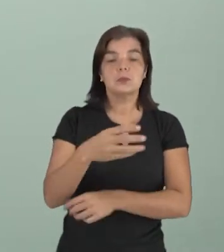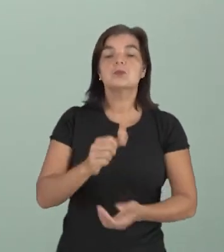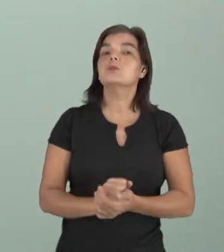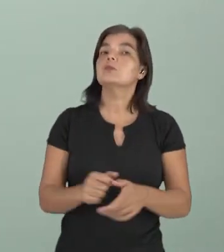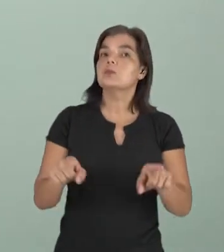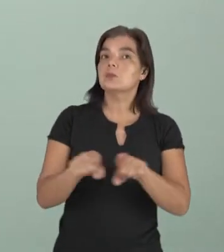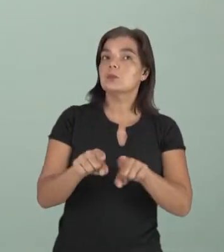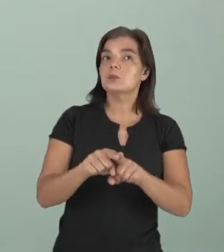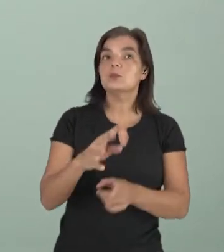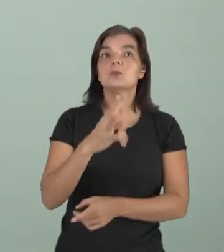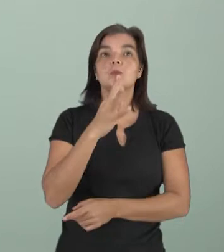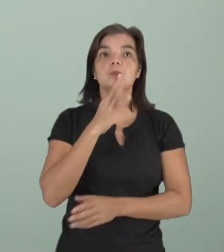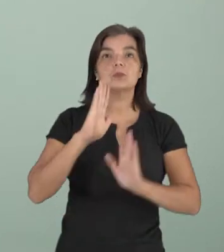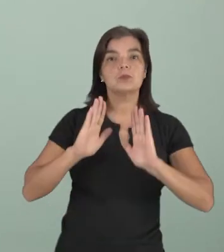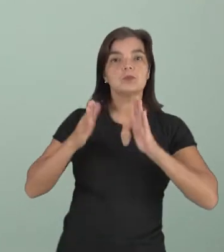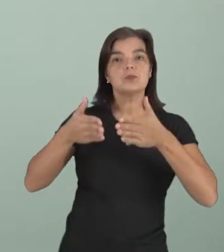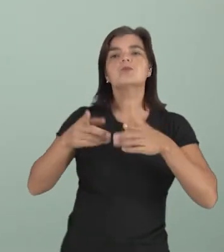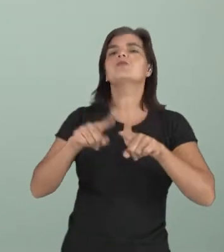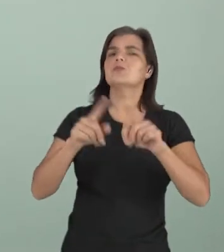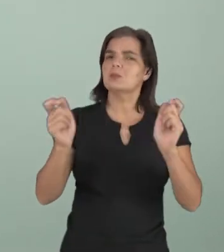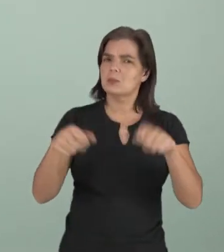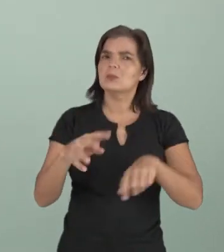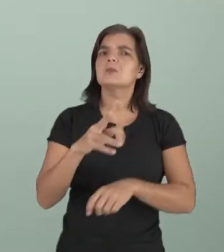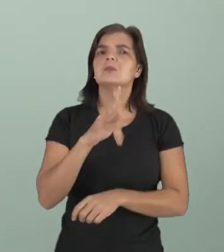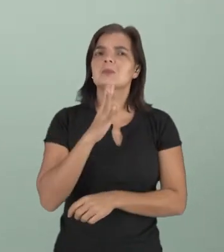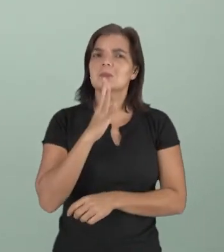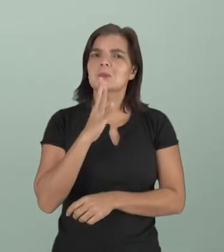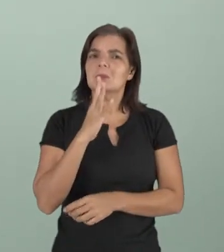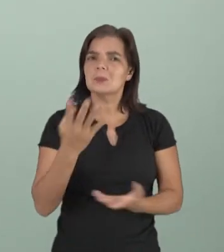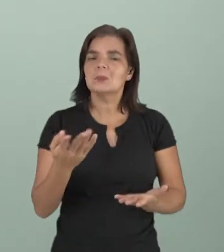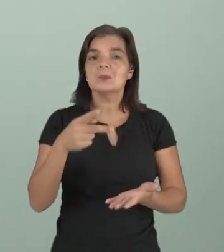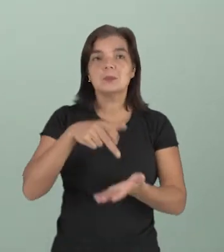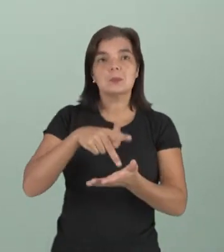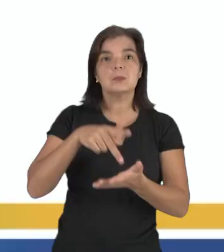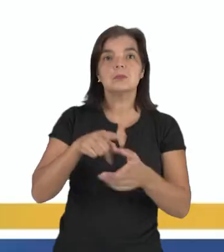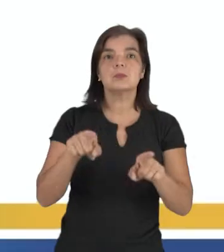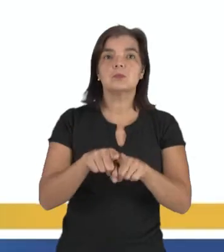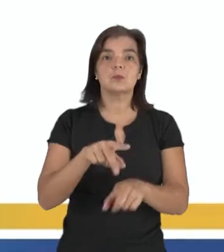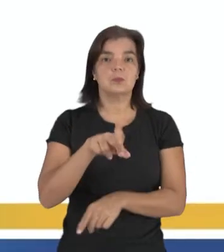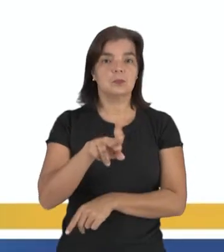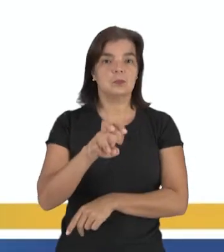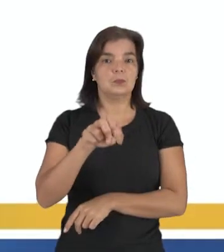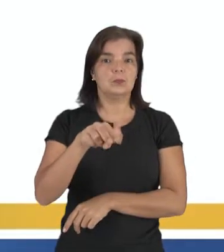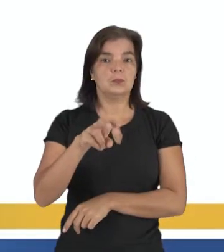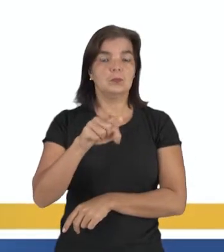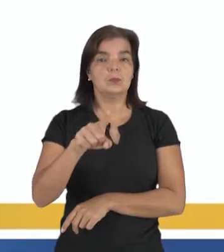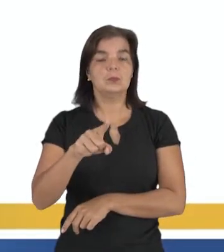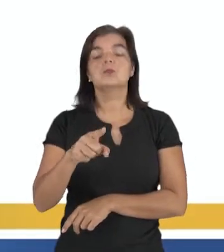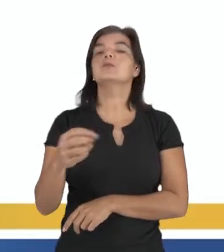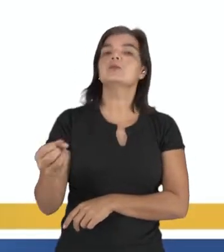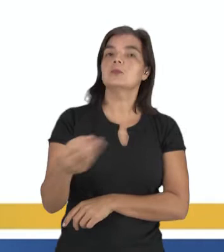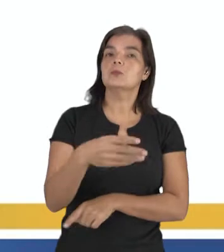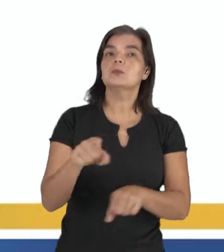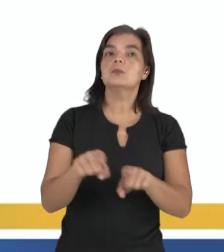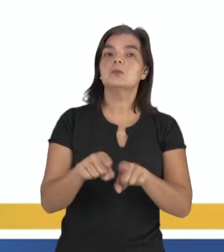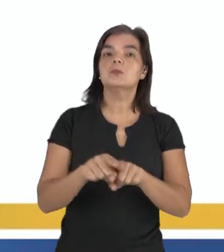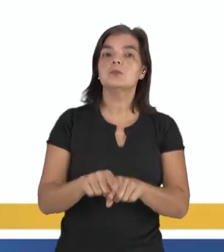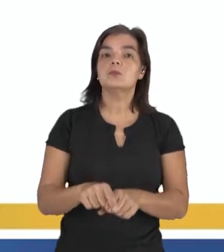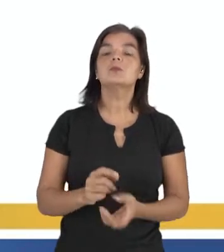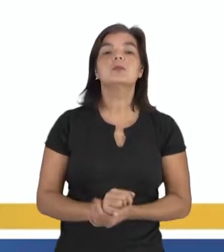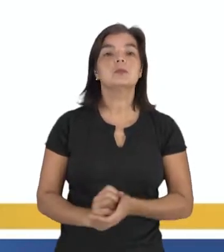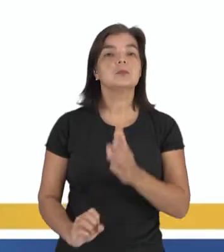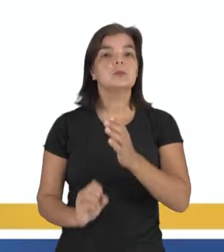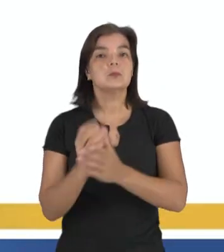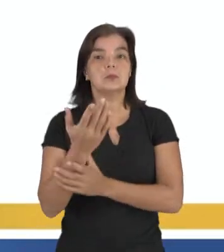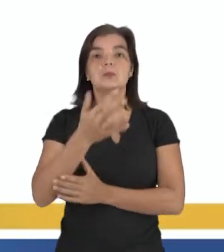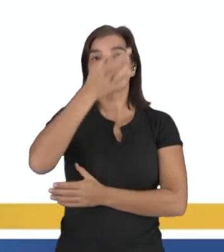do conhecimento se torna central. É possível conhecer? Então, René Descartes, um filósofo moderno, né? Ele